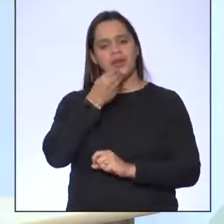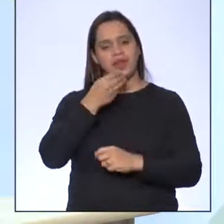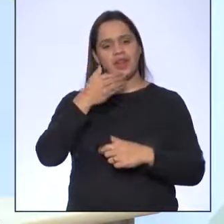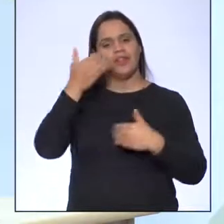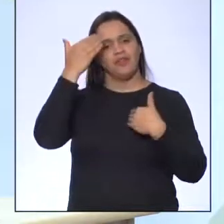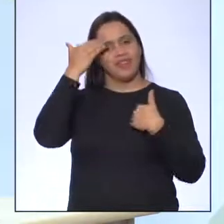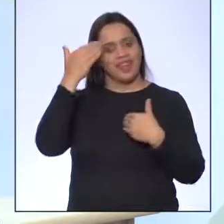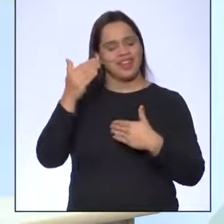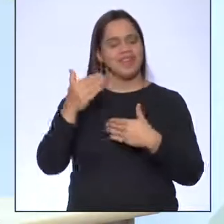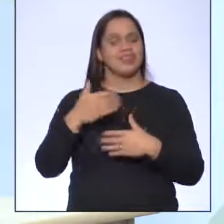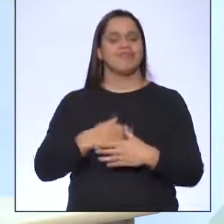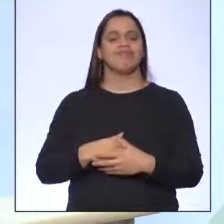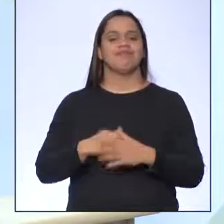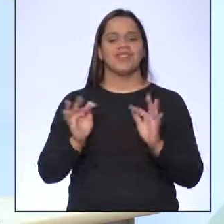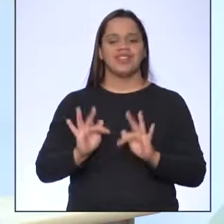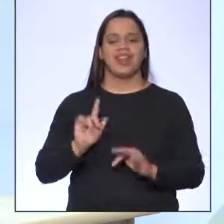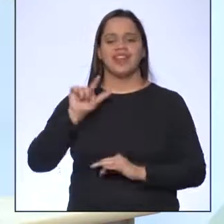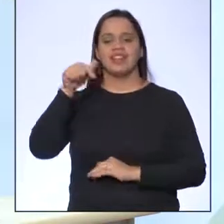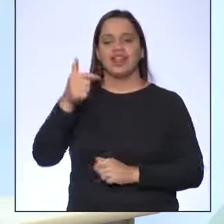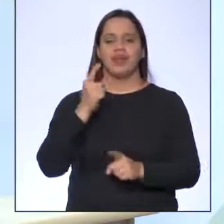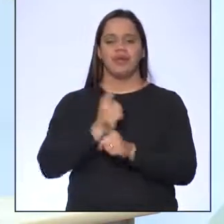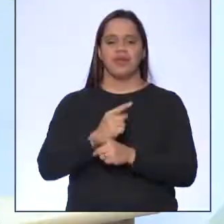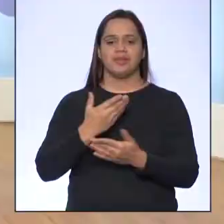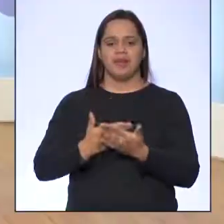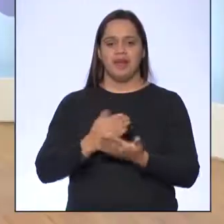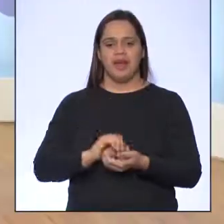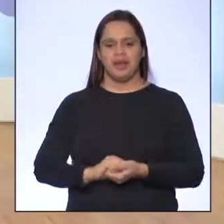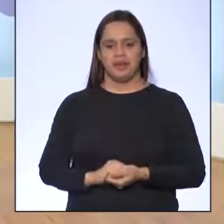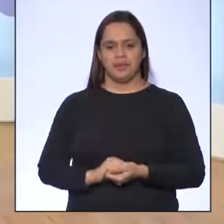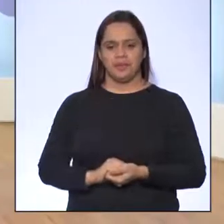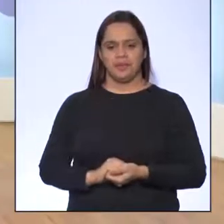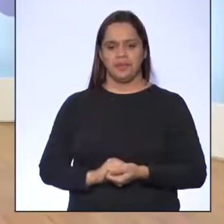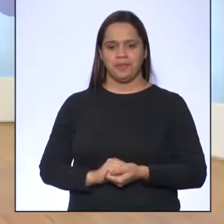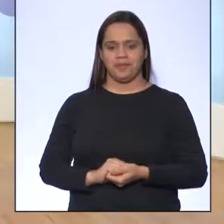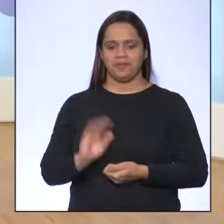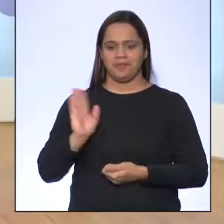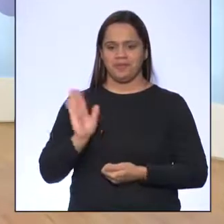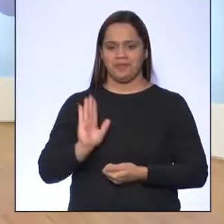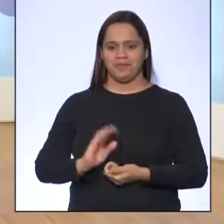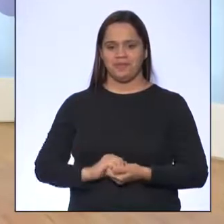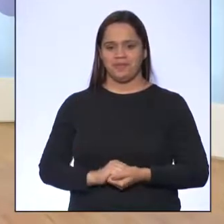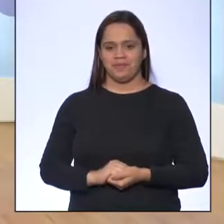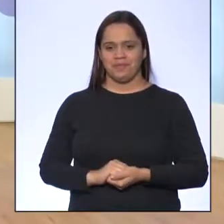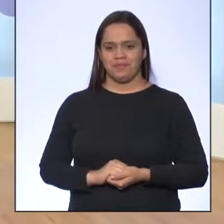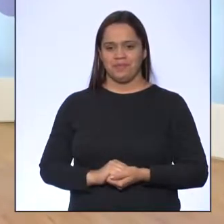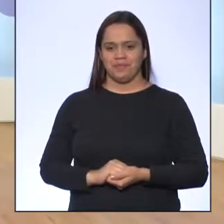e agradecida e até a próxima aula. Obrigada. Tchau, pessoal.